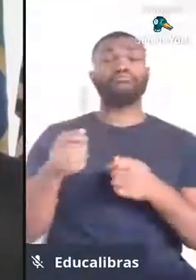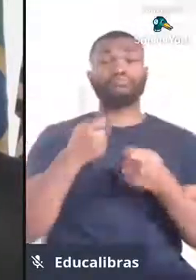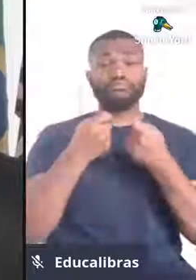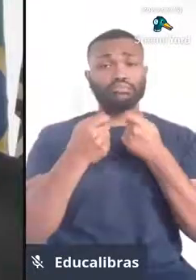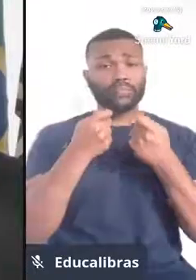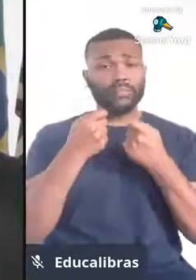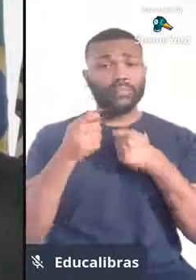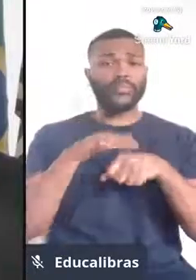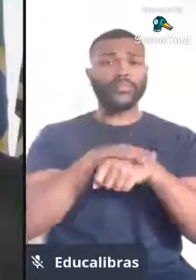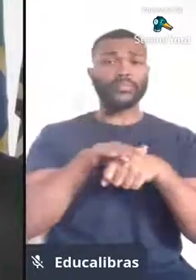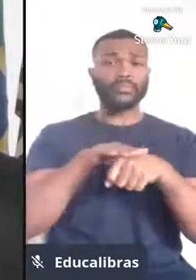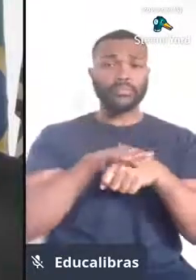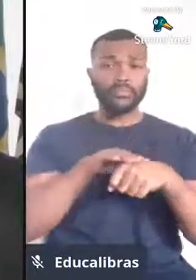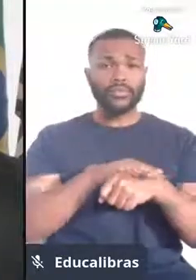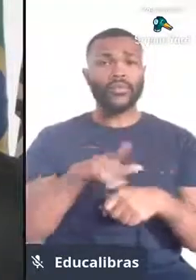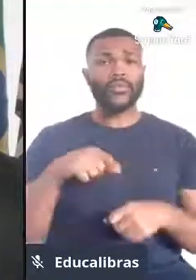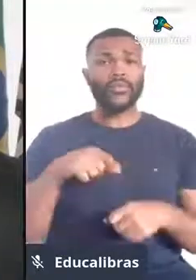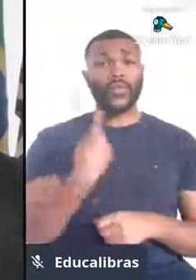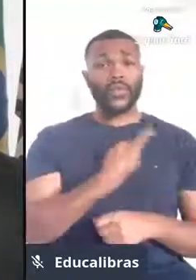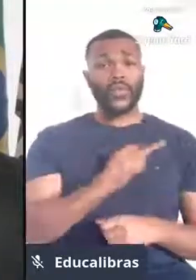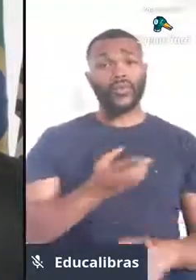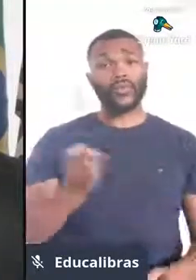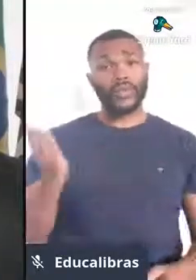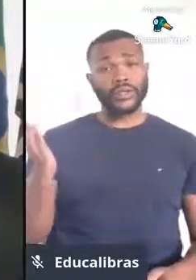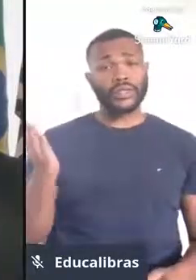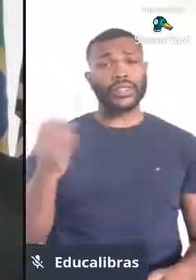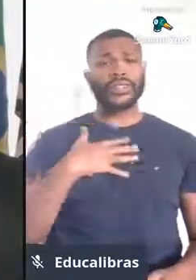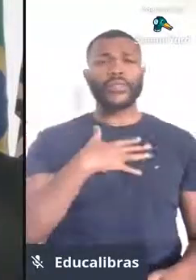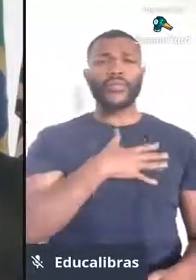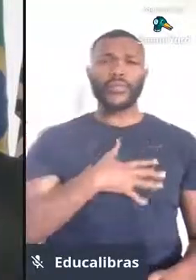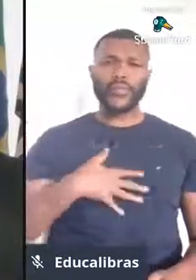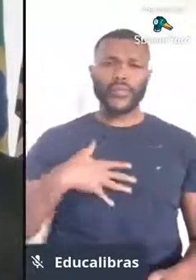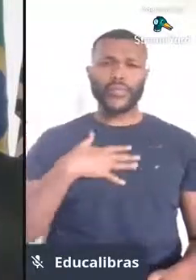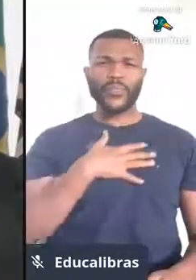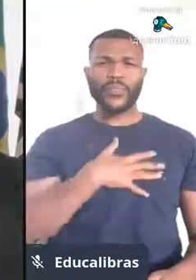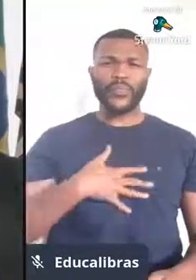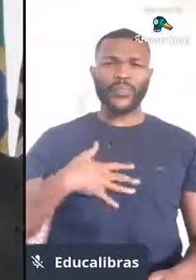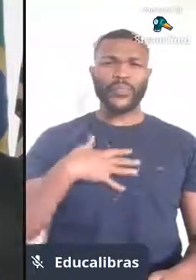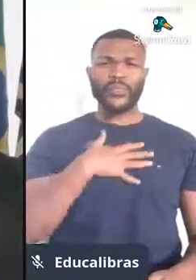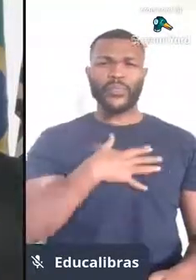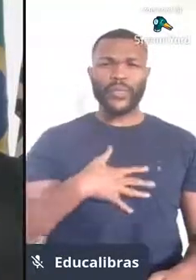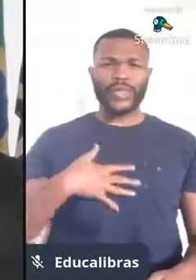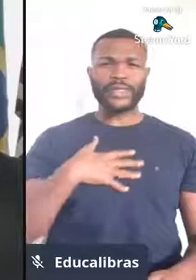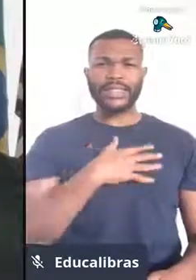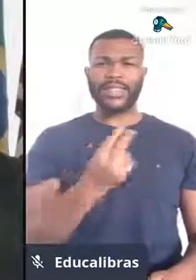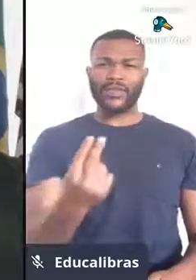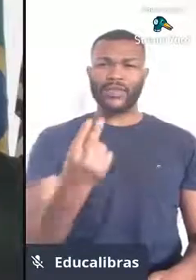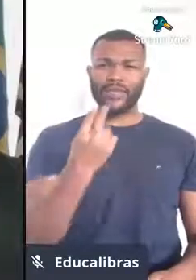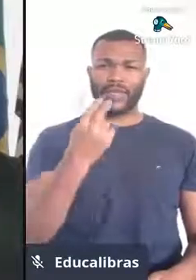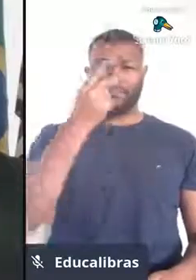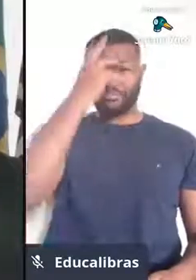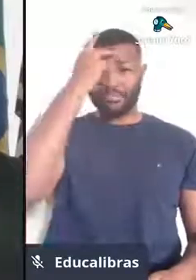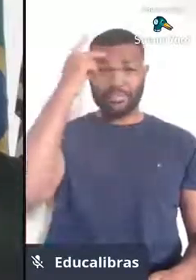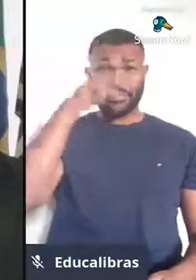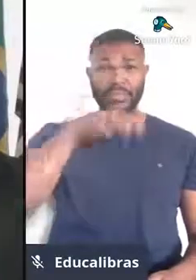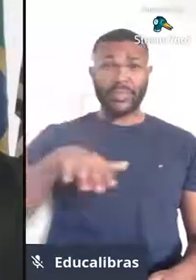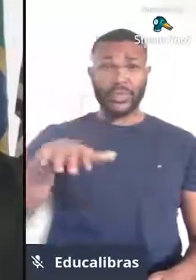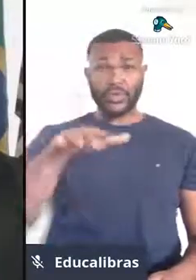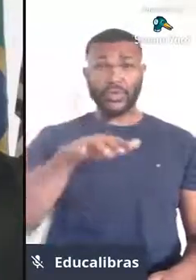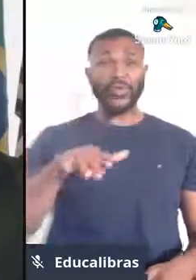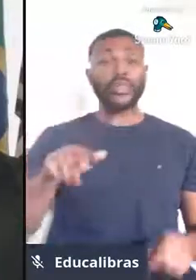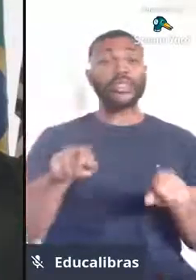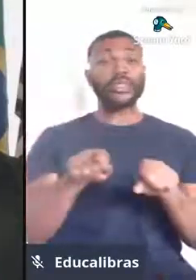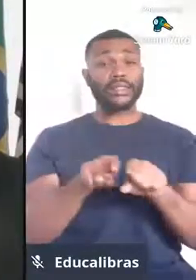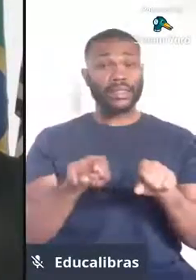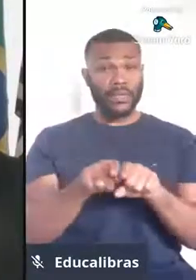com a gente. E você, é um grande prazer, a gente já está com algumas dezenas de pessoas, é um grande prazer tê-lo